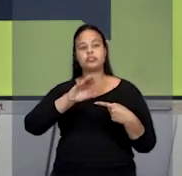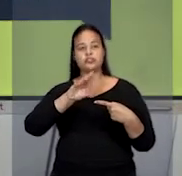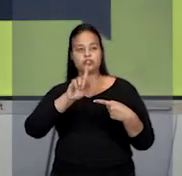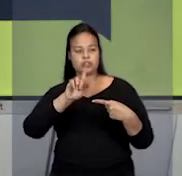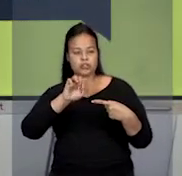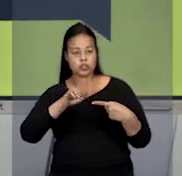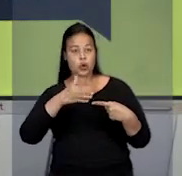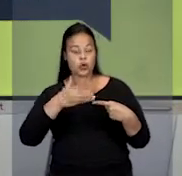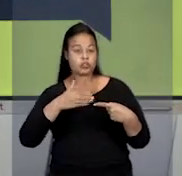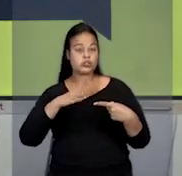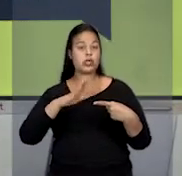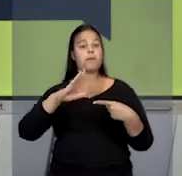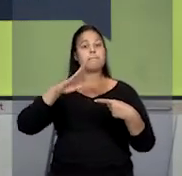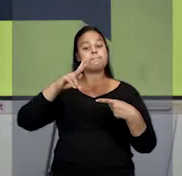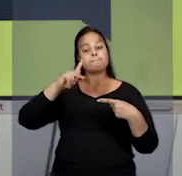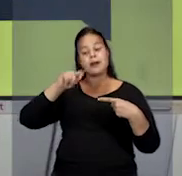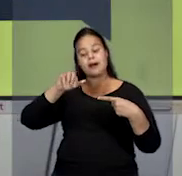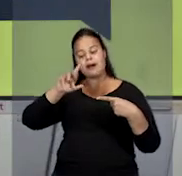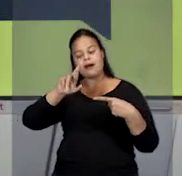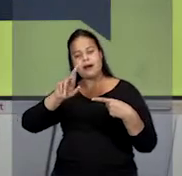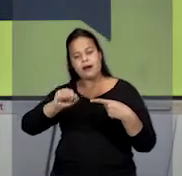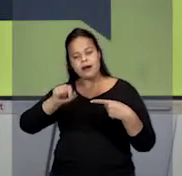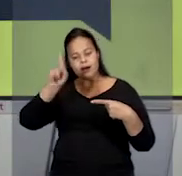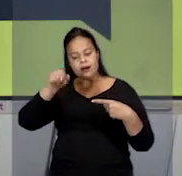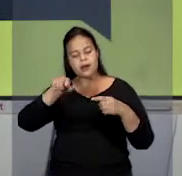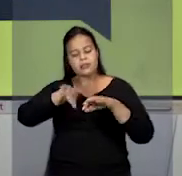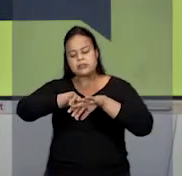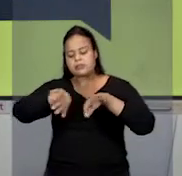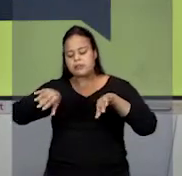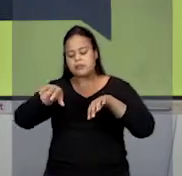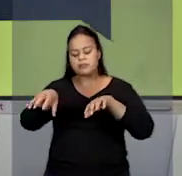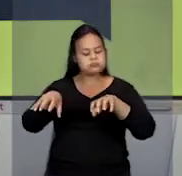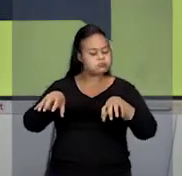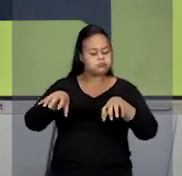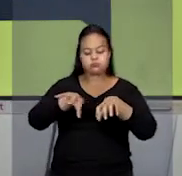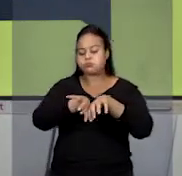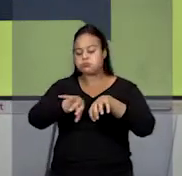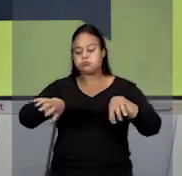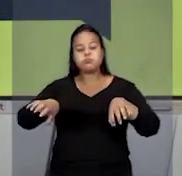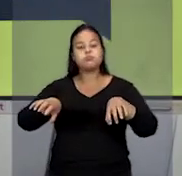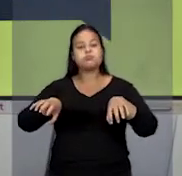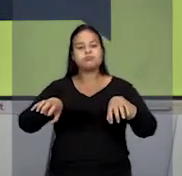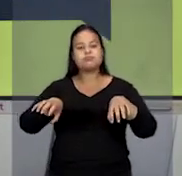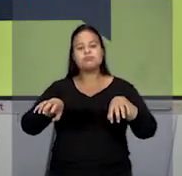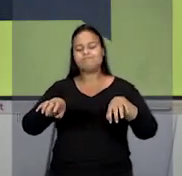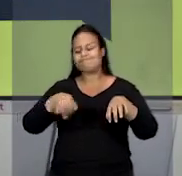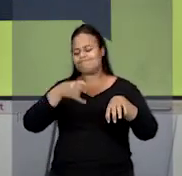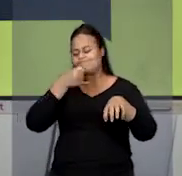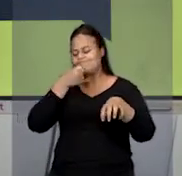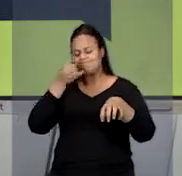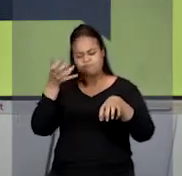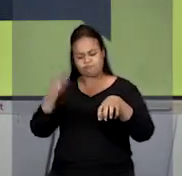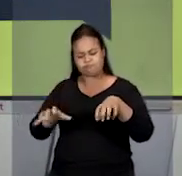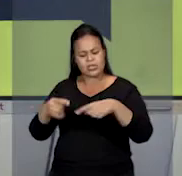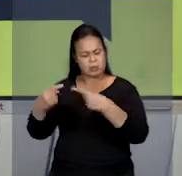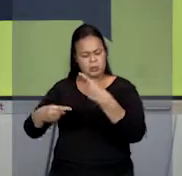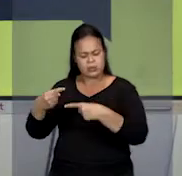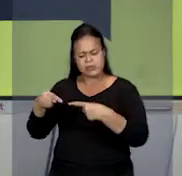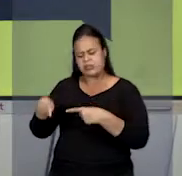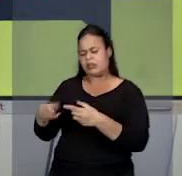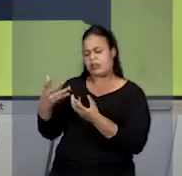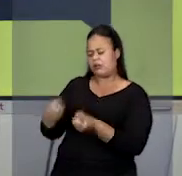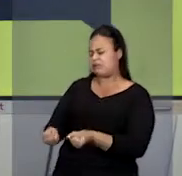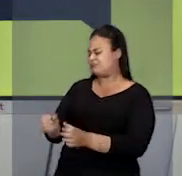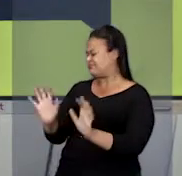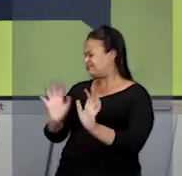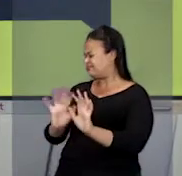rebelião, de tentativa de separação da região, que estava completamente insatisfeita de acordo com as políticas que estavam sendo